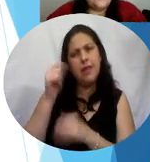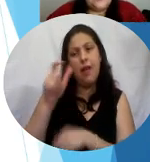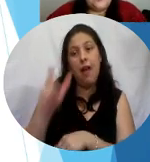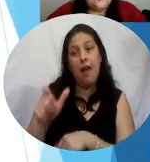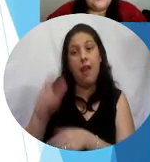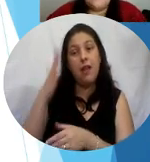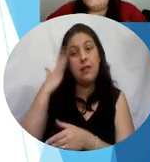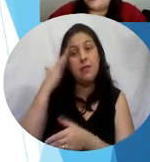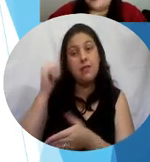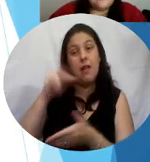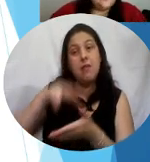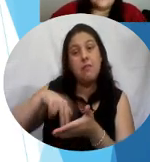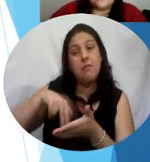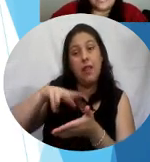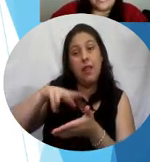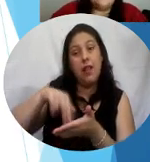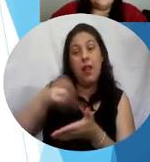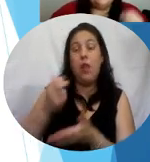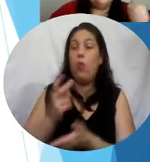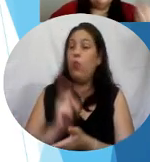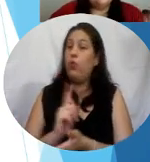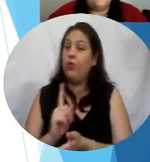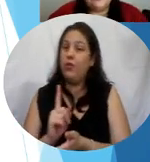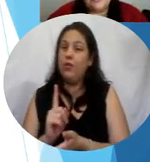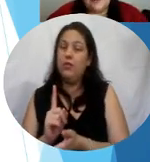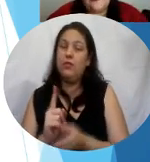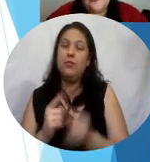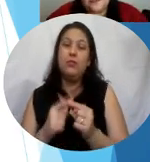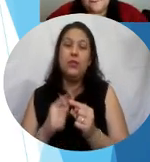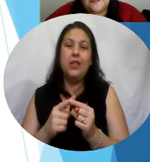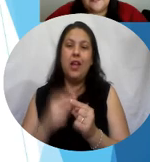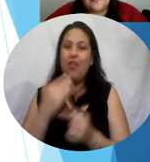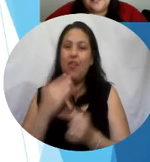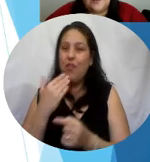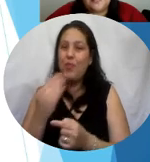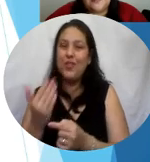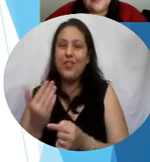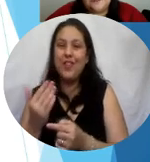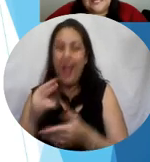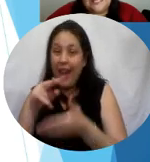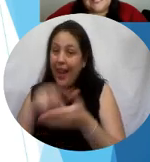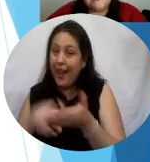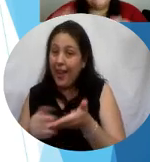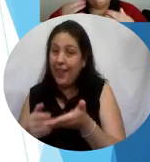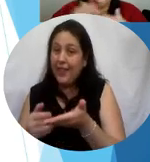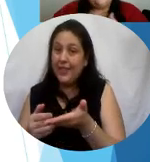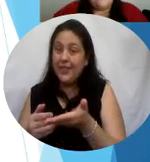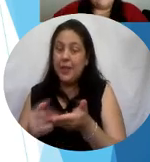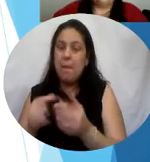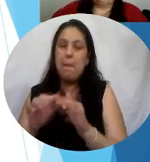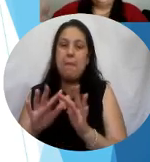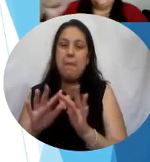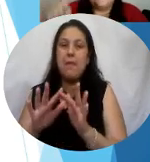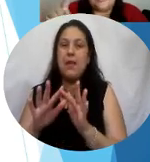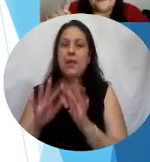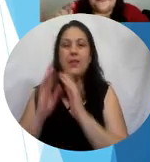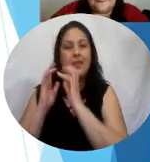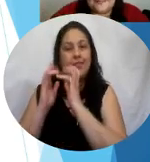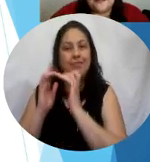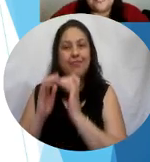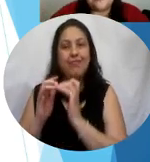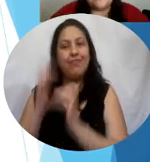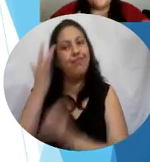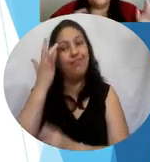peço para fazer uma leitura na Bíblia, ela não sabe. Isso pode gerar um comportamento inadequado também. Novamente, a gente volta lá